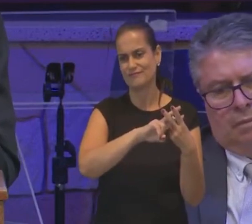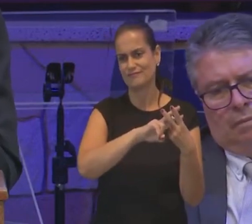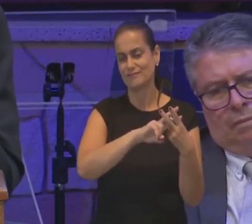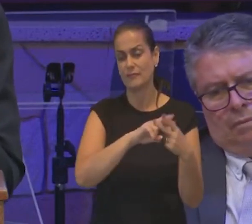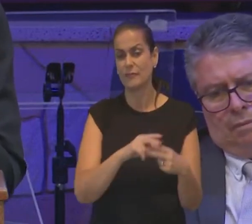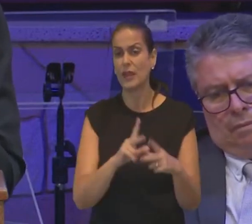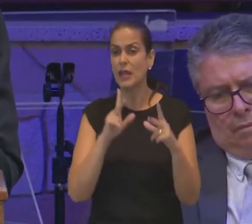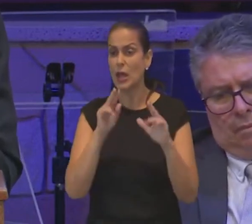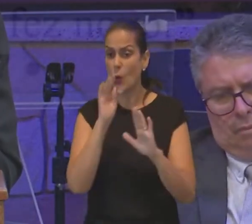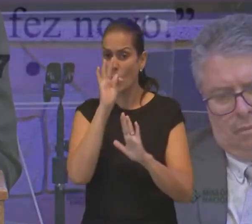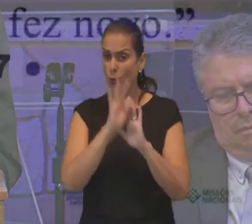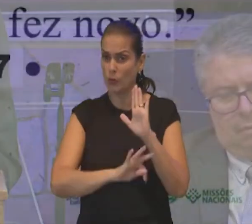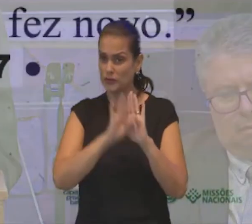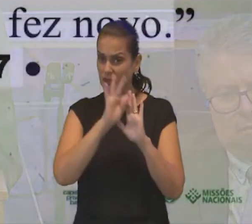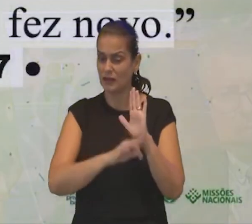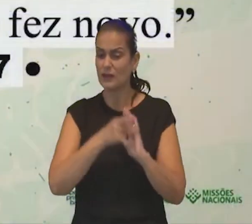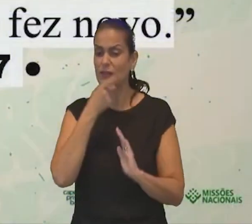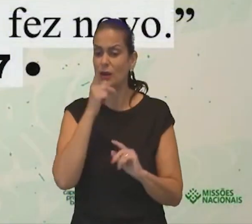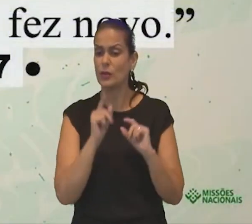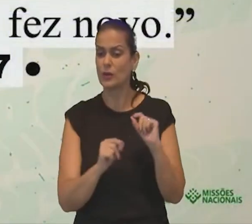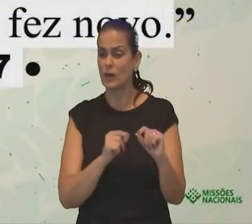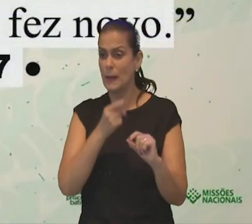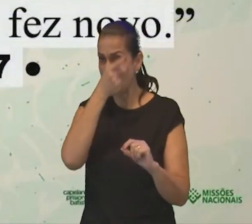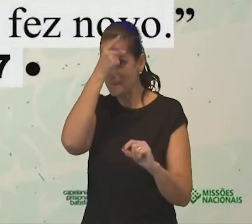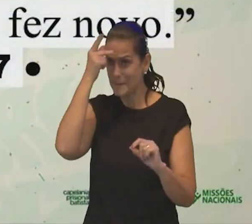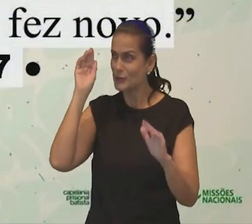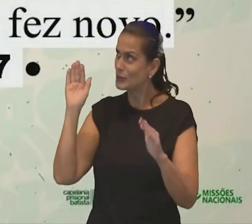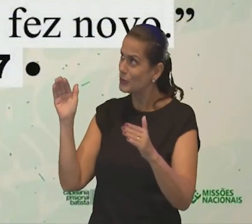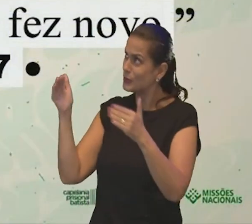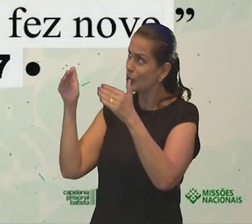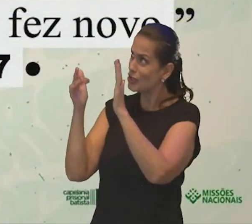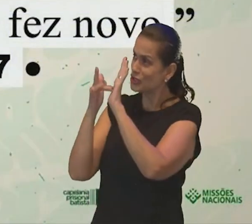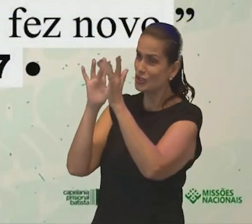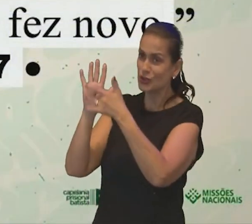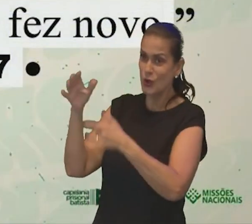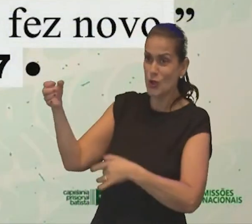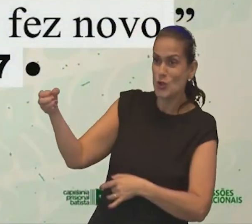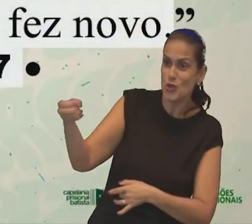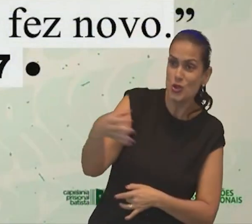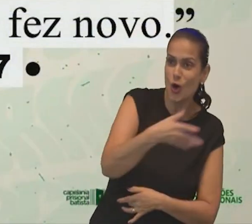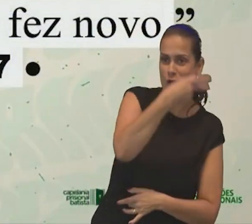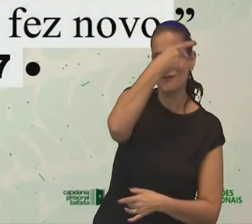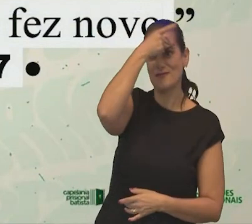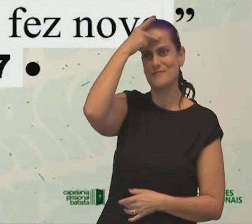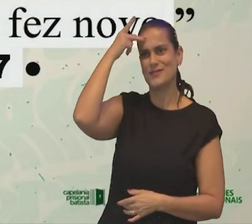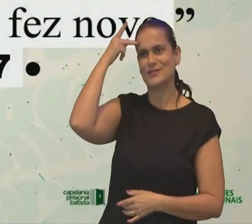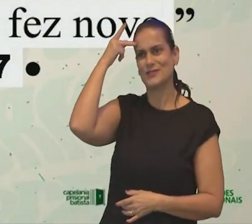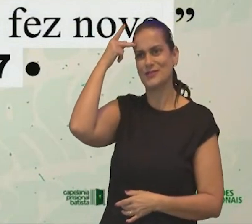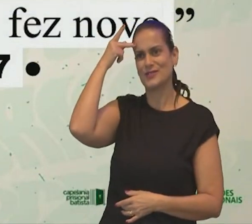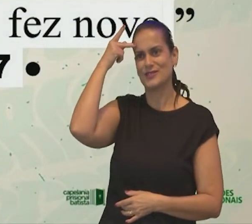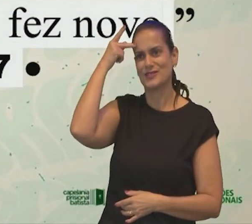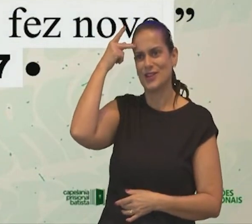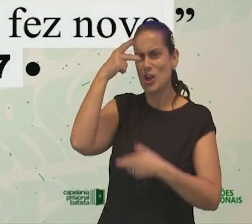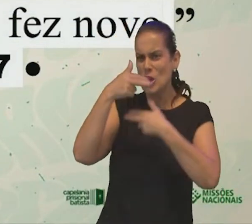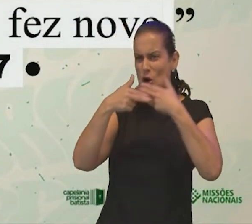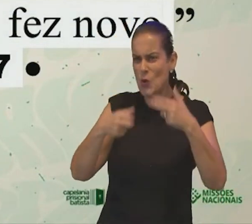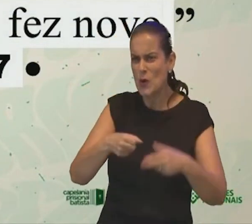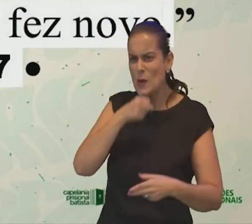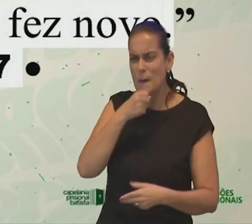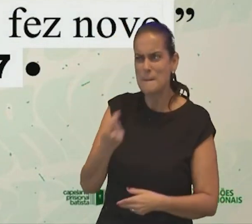como diz o nosso texto: aquele que está em Cristo é nova, as coisas